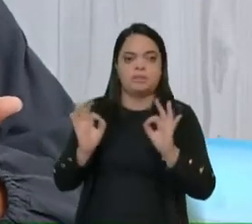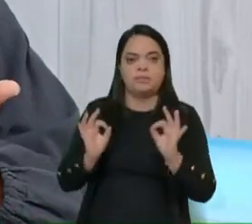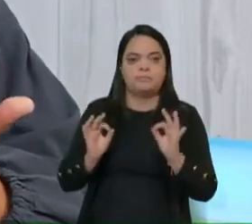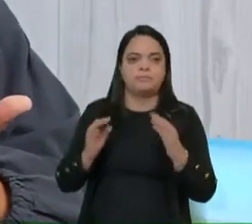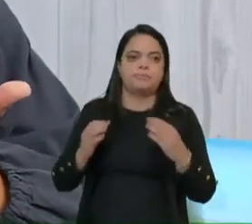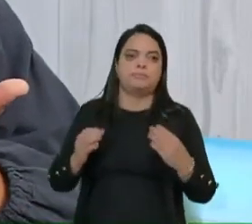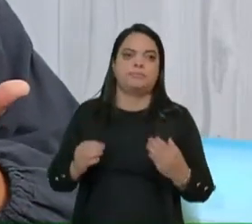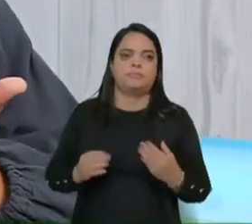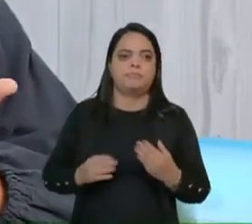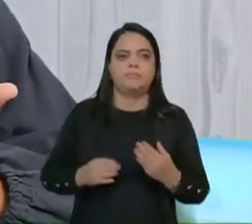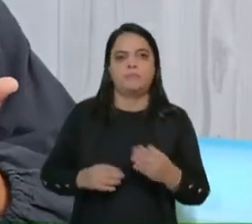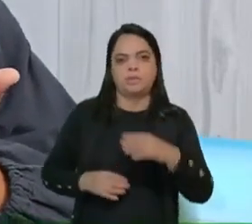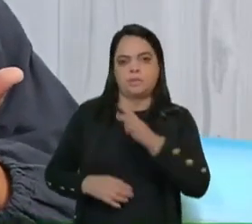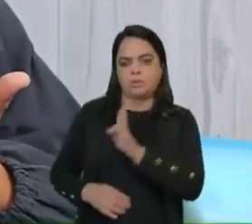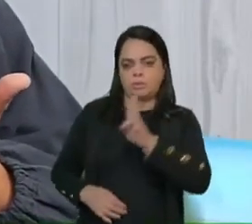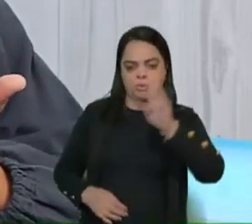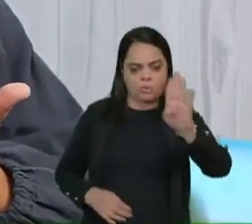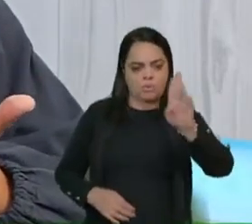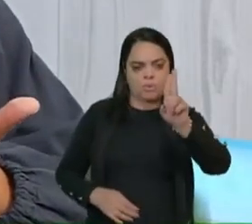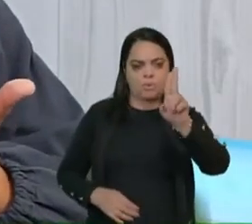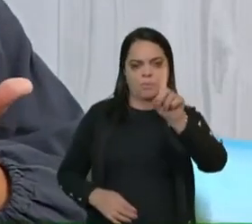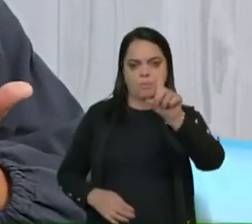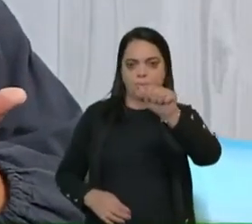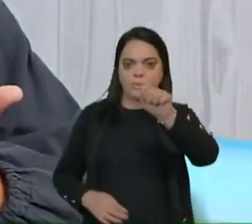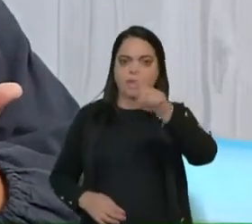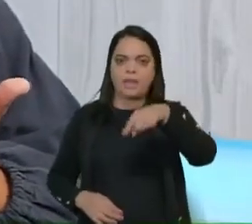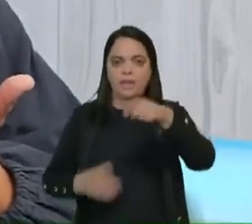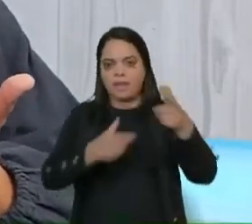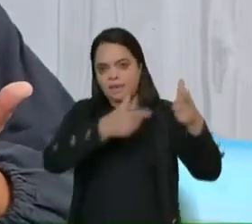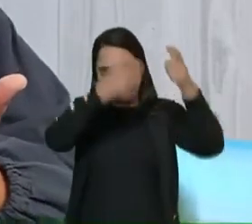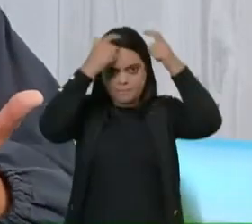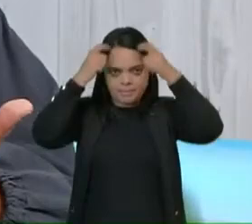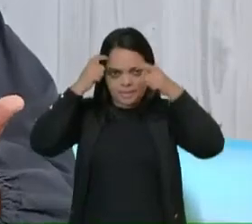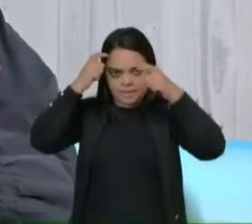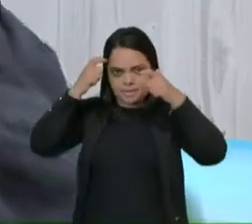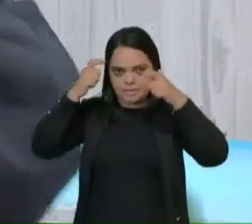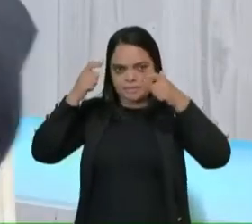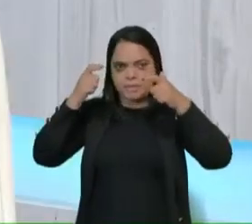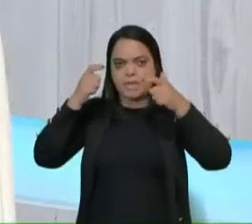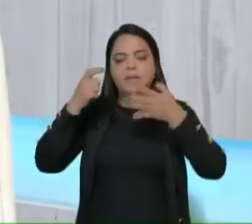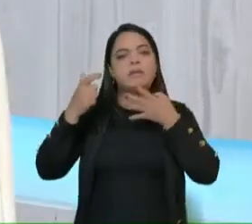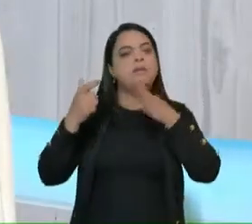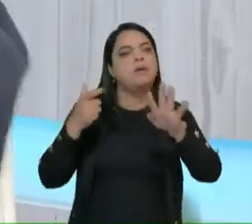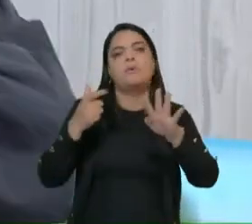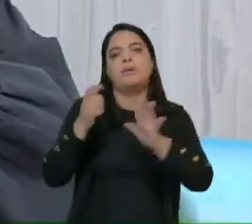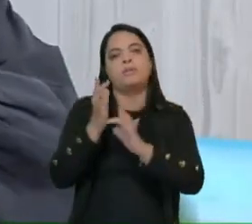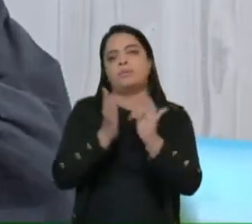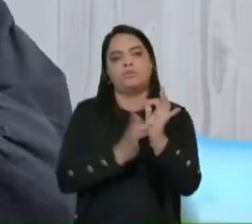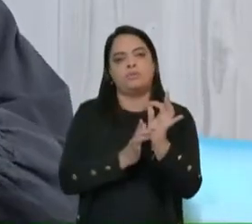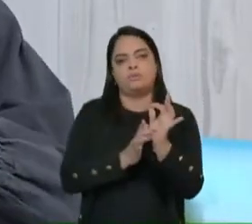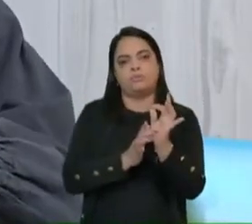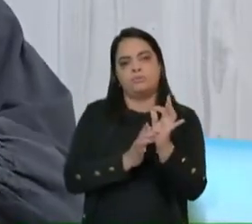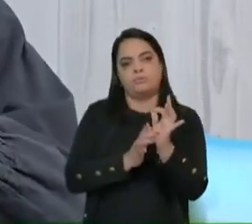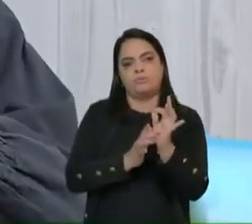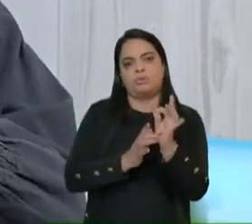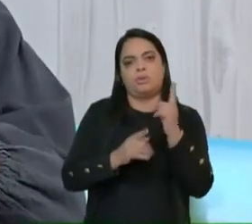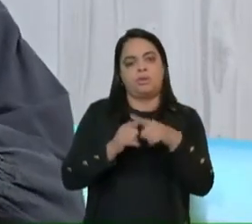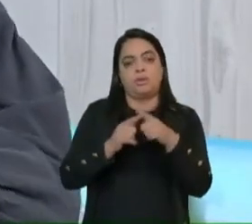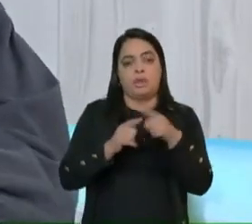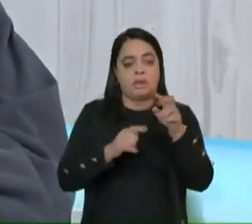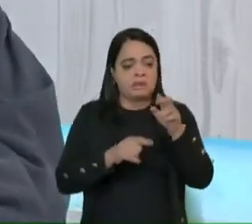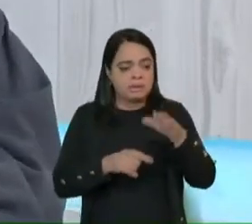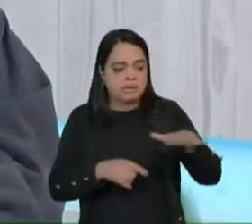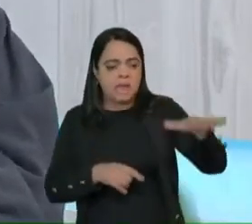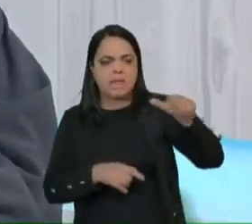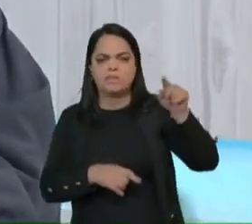se chak amun Buda né que era antes era um príncipe sidarta ter conhecido Jesus Cristo então não existia naquela região